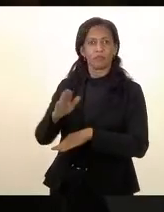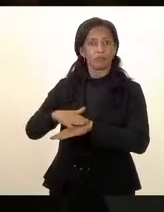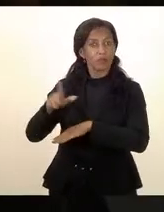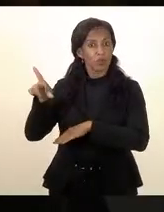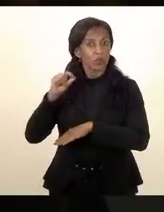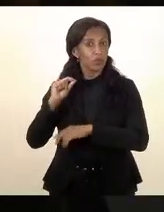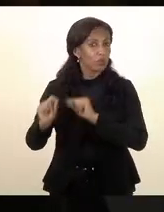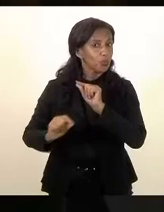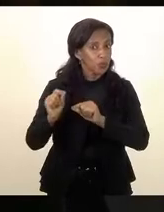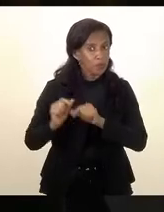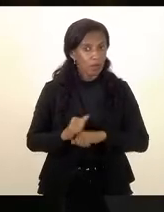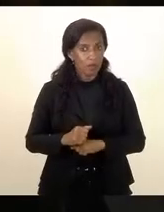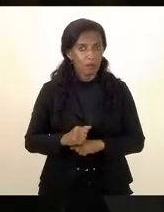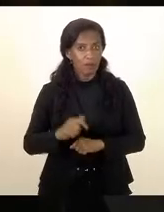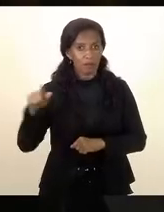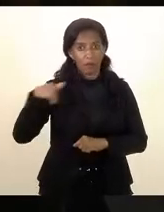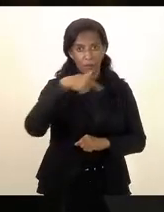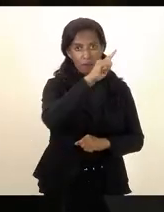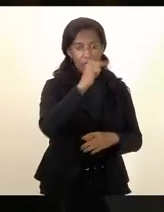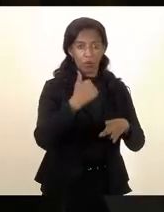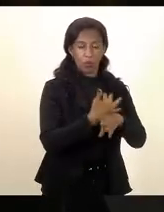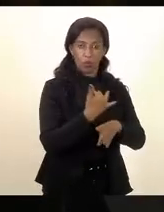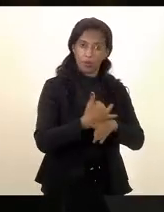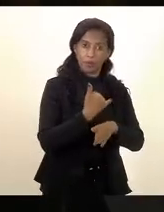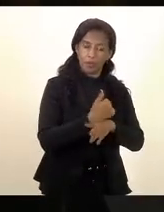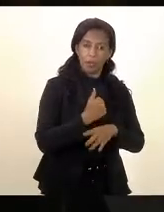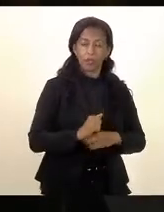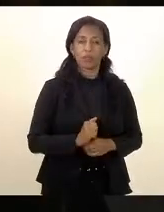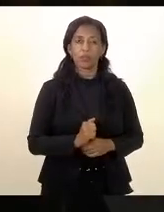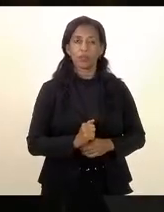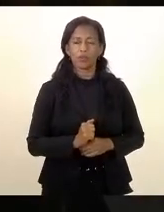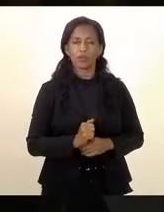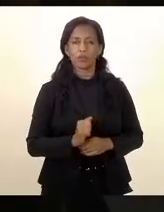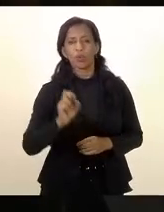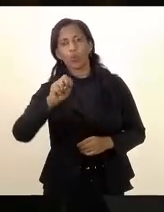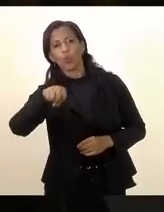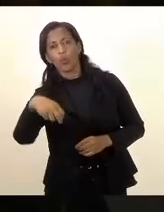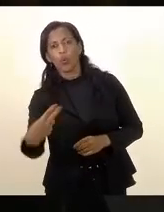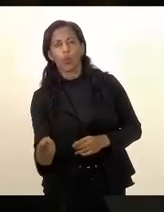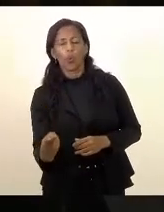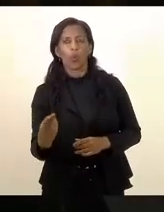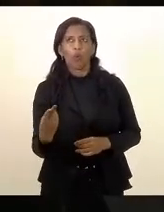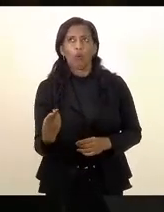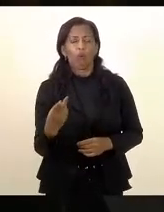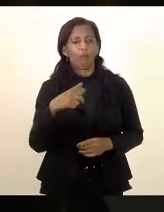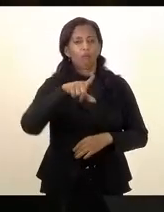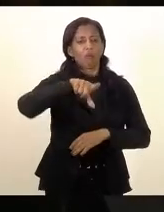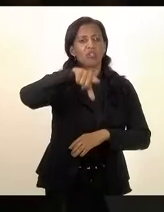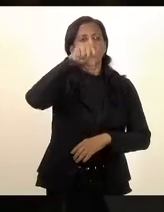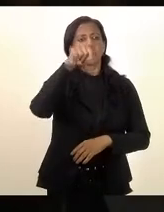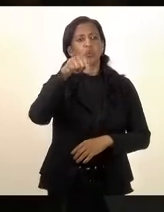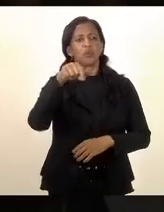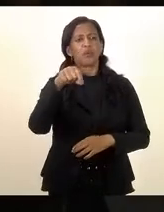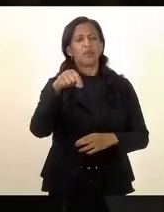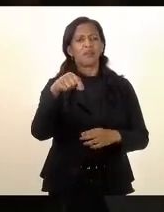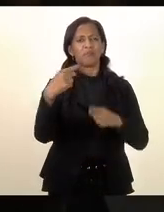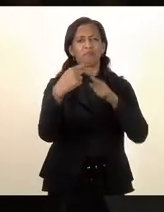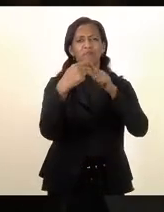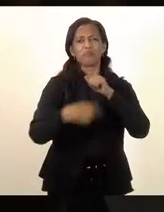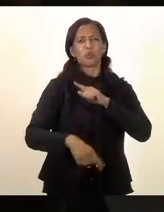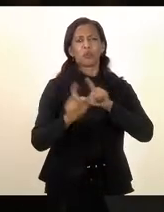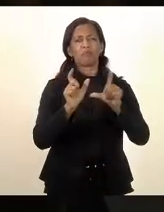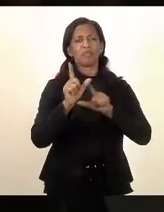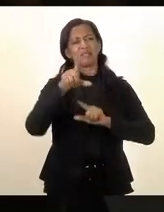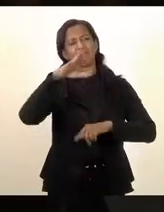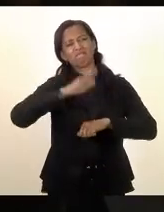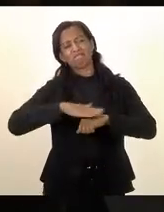ele vai ter que estudar em outra cidade? ou ele vai ter que estudar algo para o qual ele não tem aptidão? essa é a realidade do nosso sistema